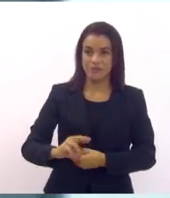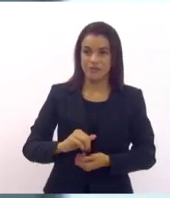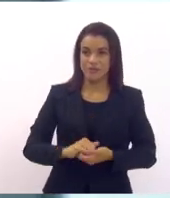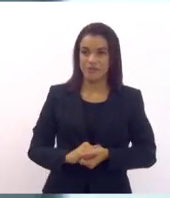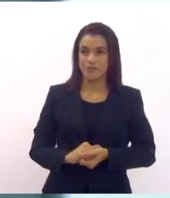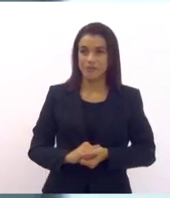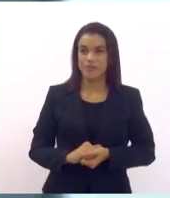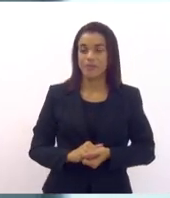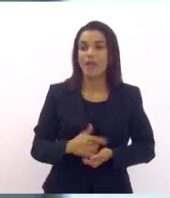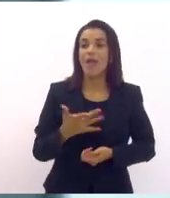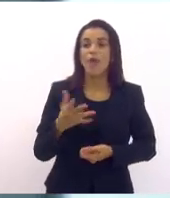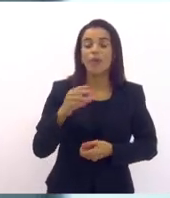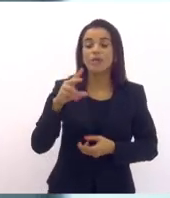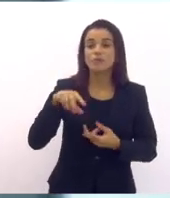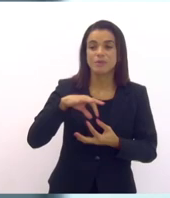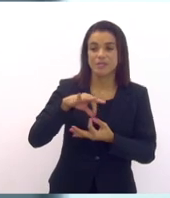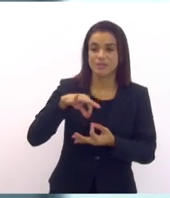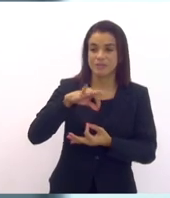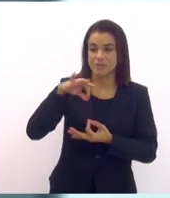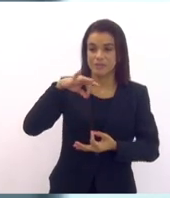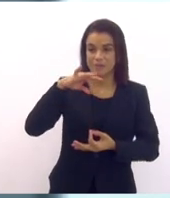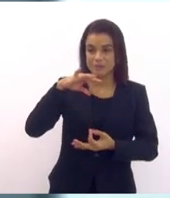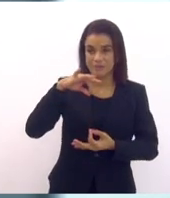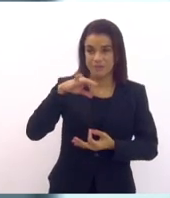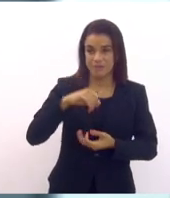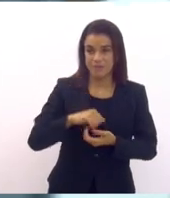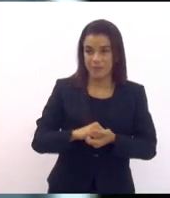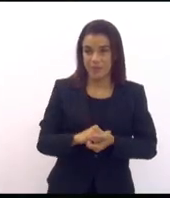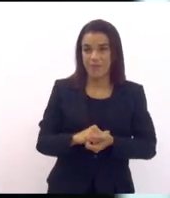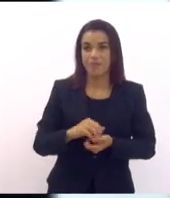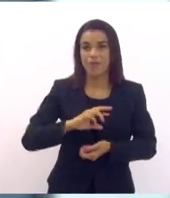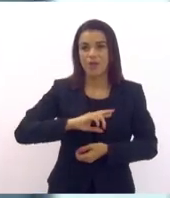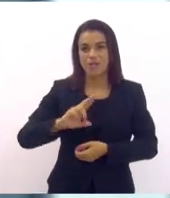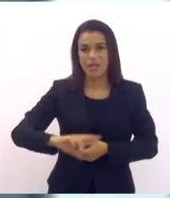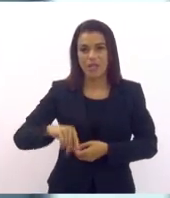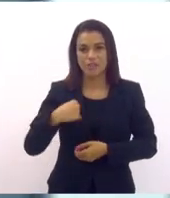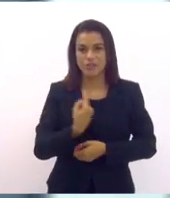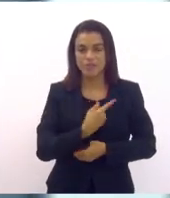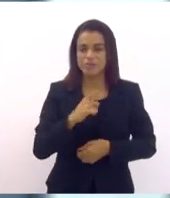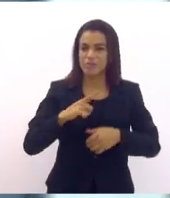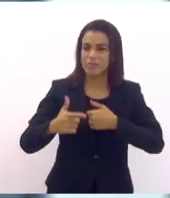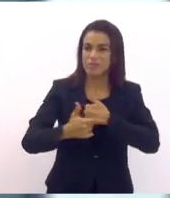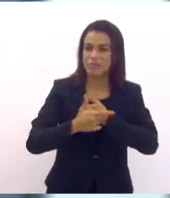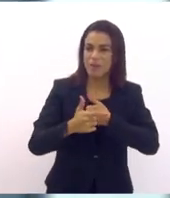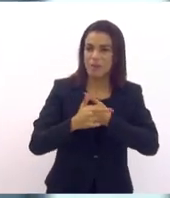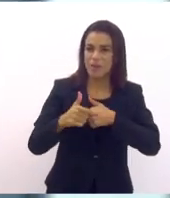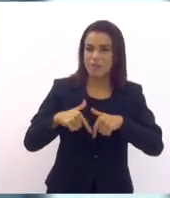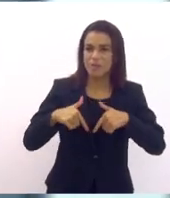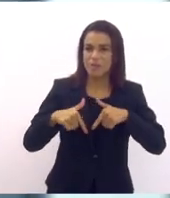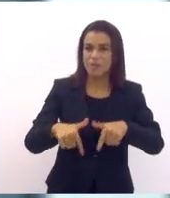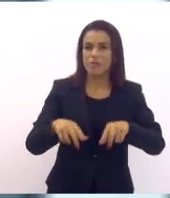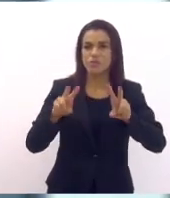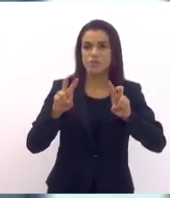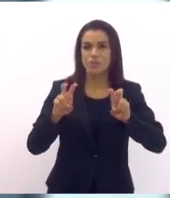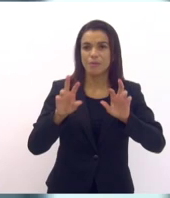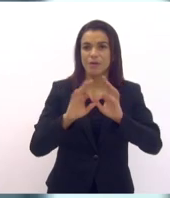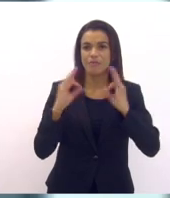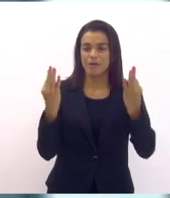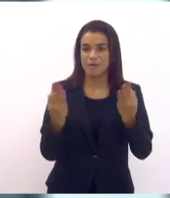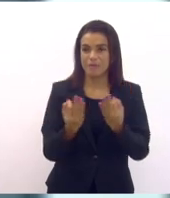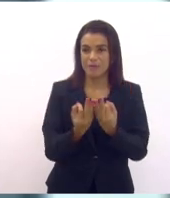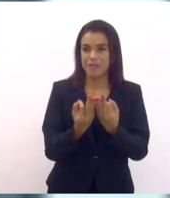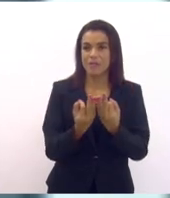a questão da espiritualidade então então nós Os Religiosos temos temos um grande papel na questão da família no que se refere